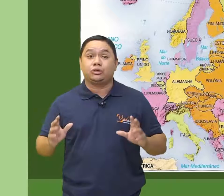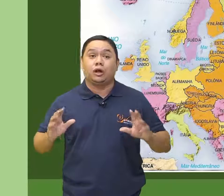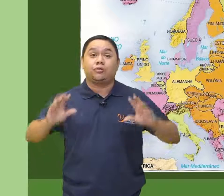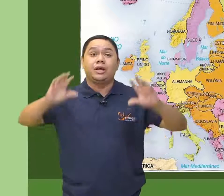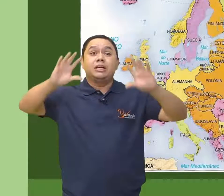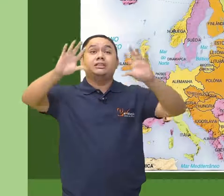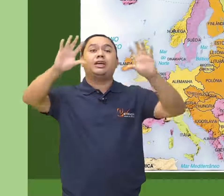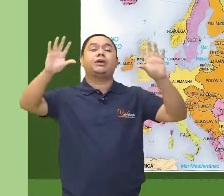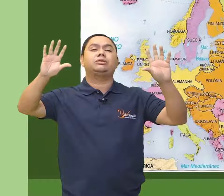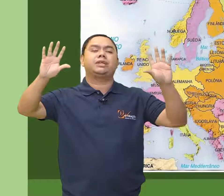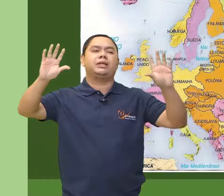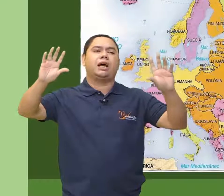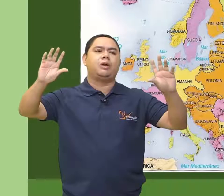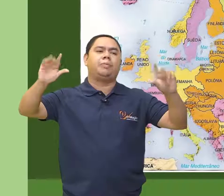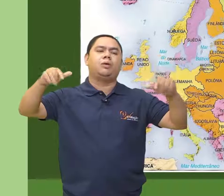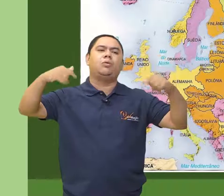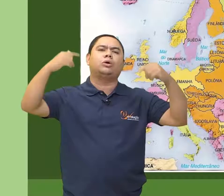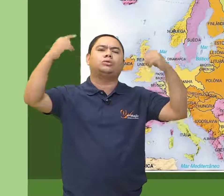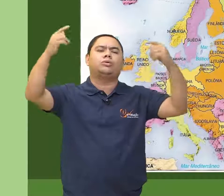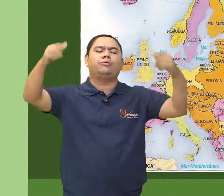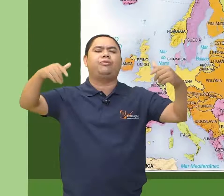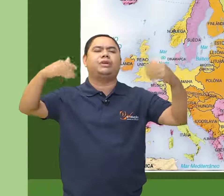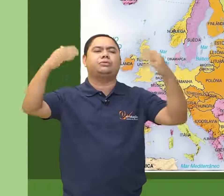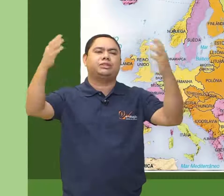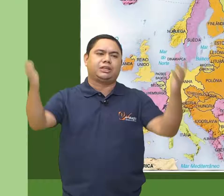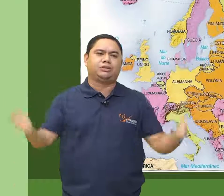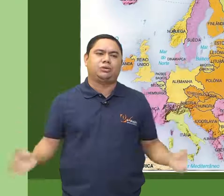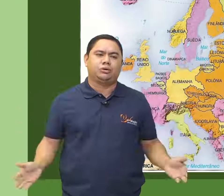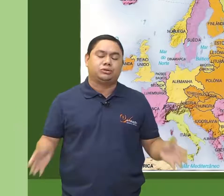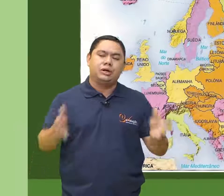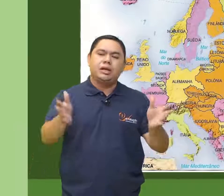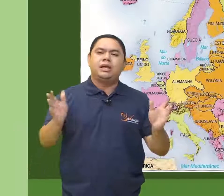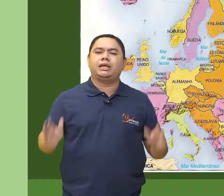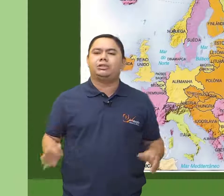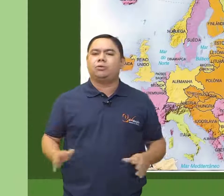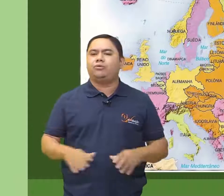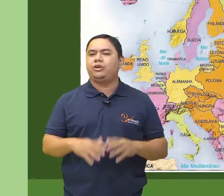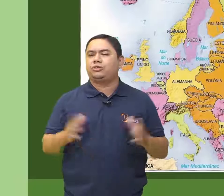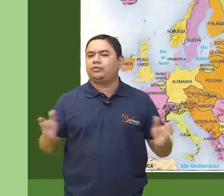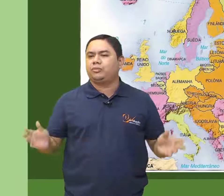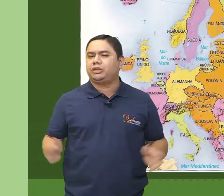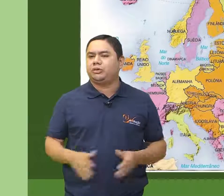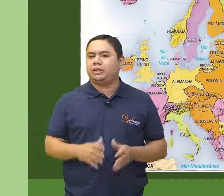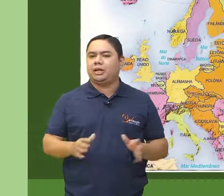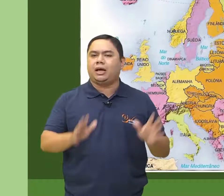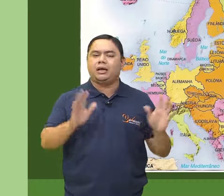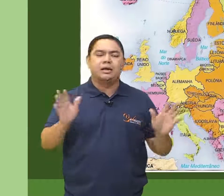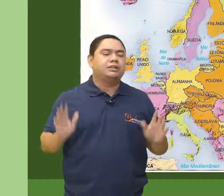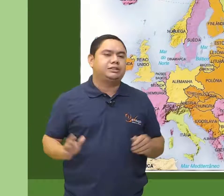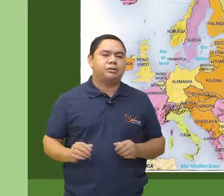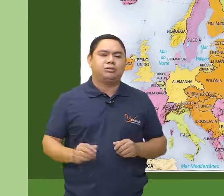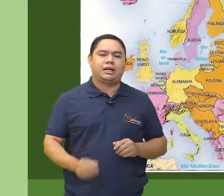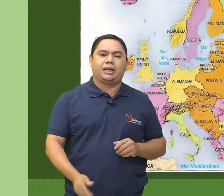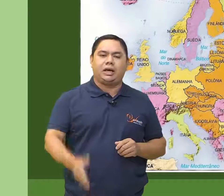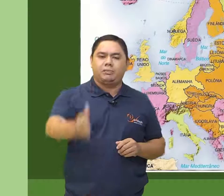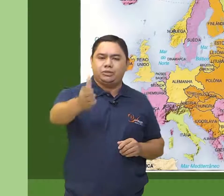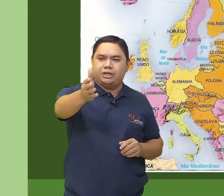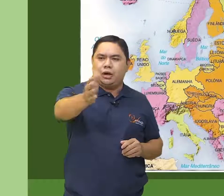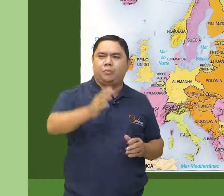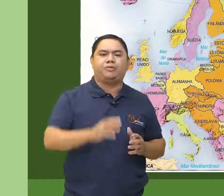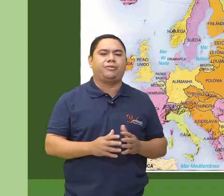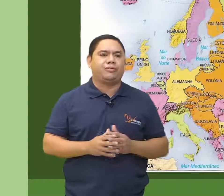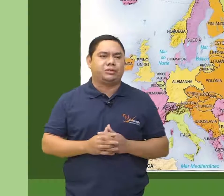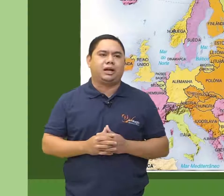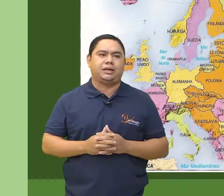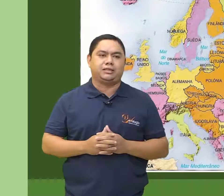crise de 29, se cria um cenário para um outro conflito desastroso. E esse conflito nós vamos denominar de Segunda Guerra